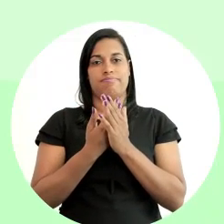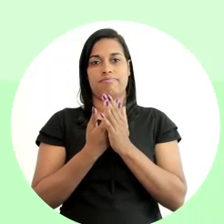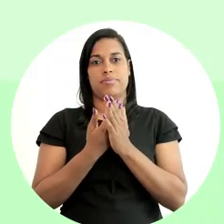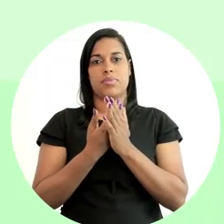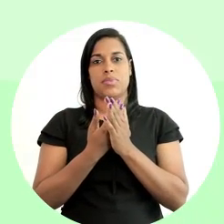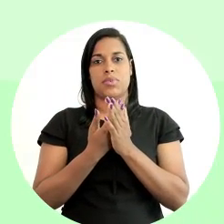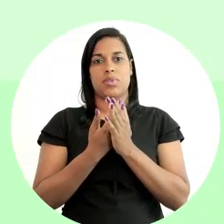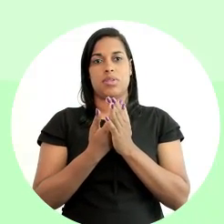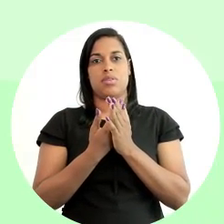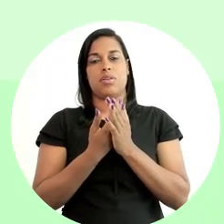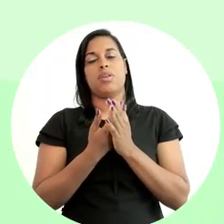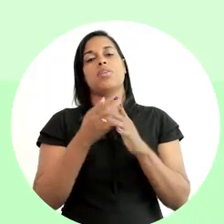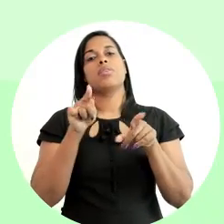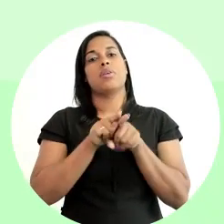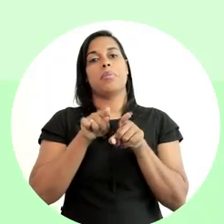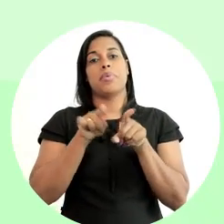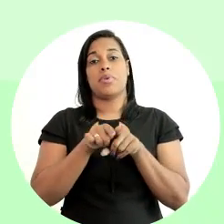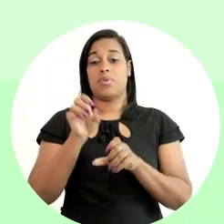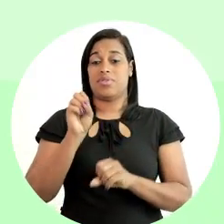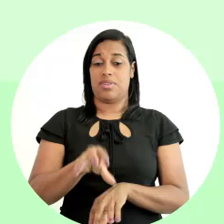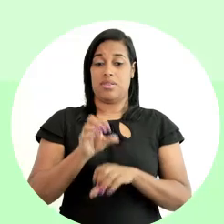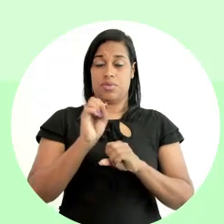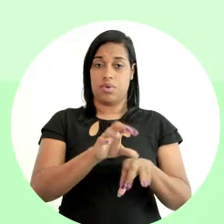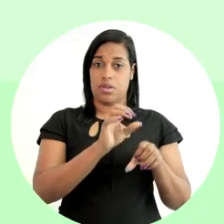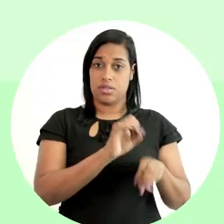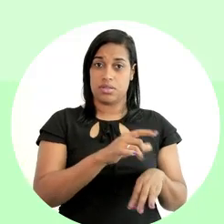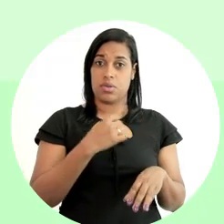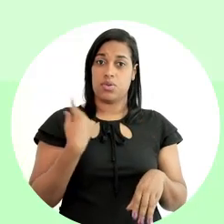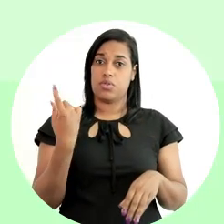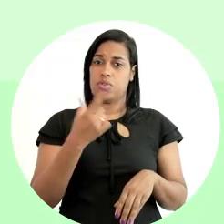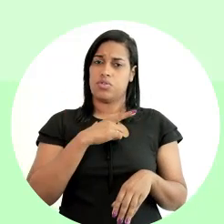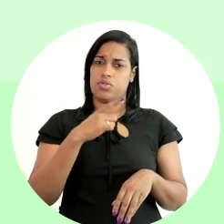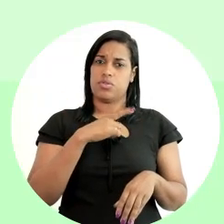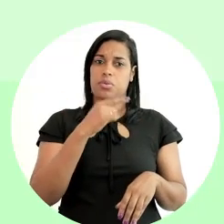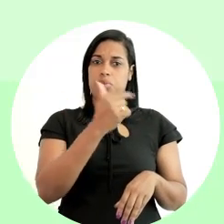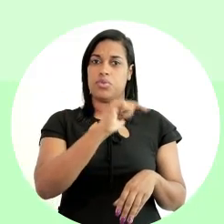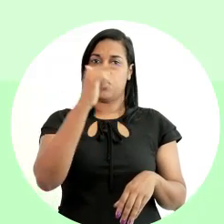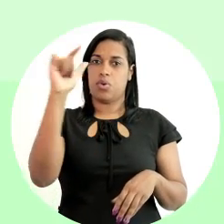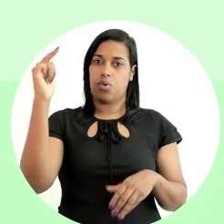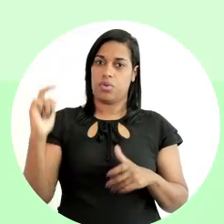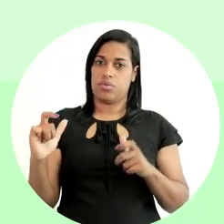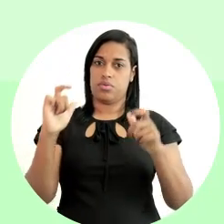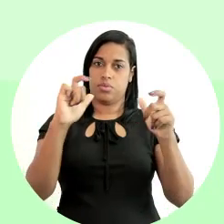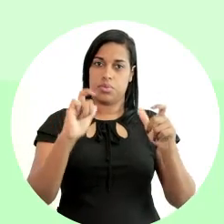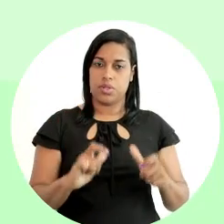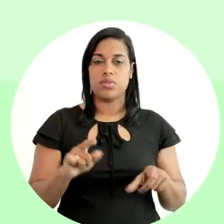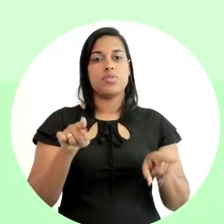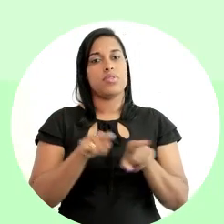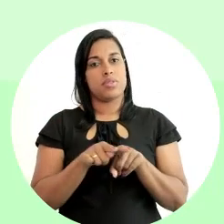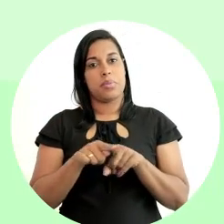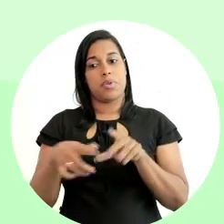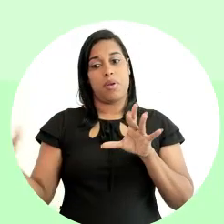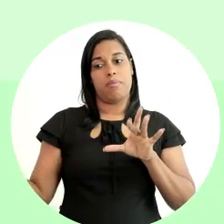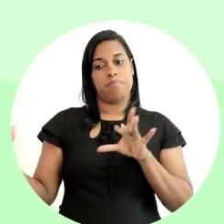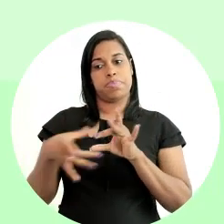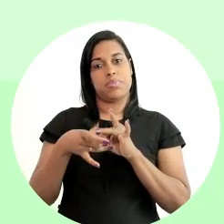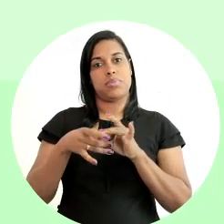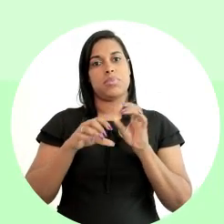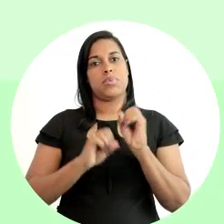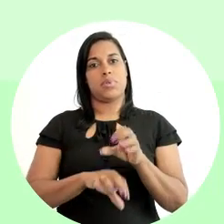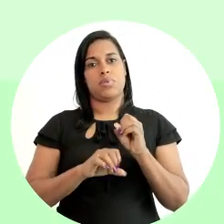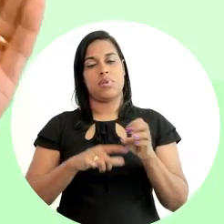escolas. Enquanto rede de educação, nós temos outros espaços que também estão vinculados à